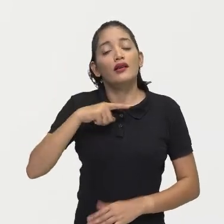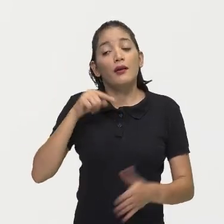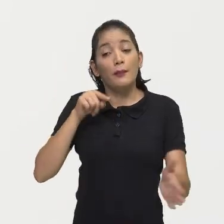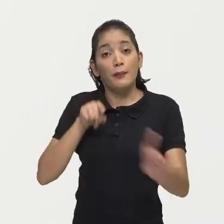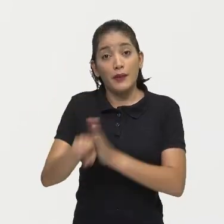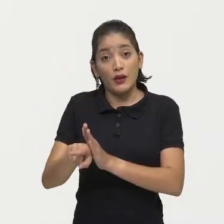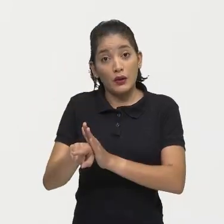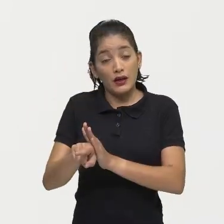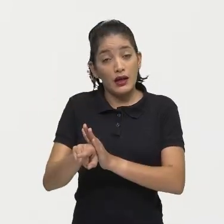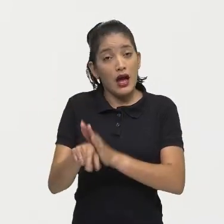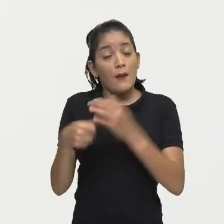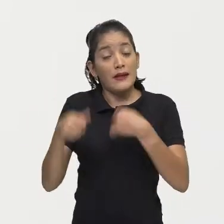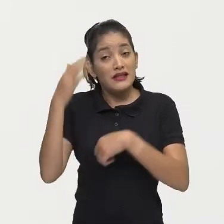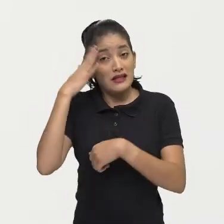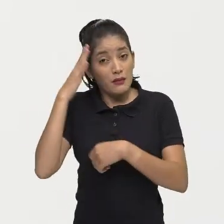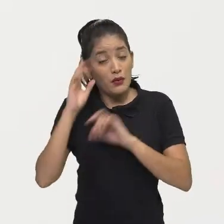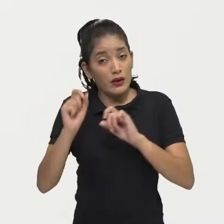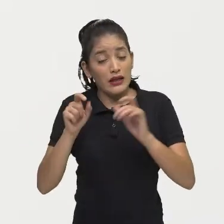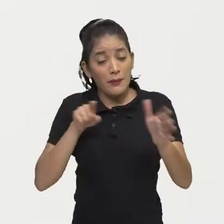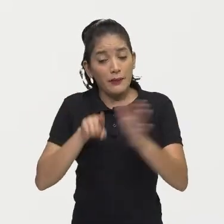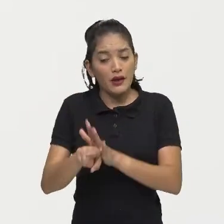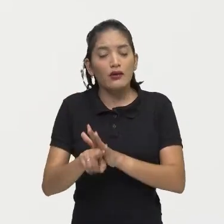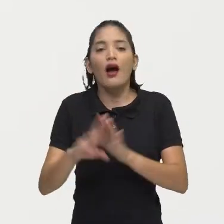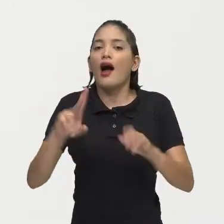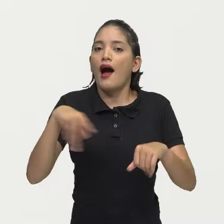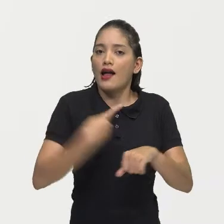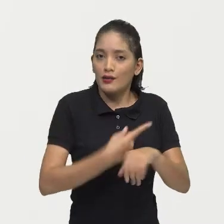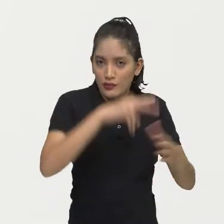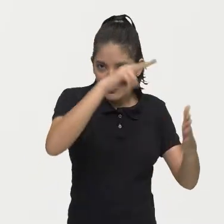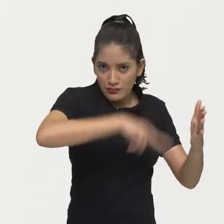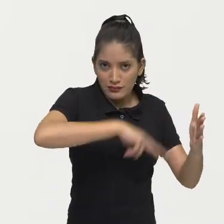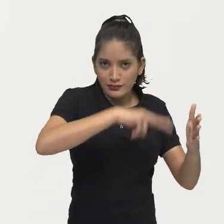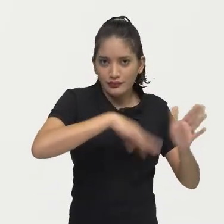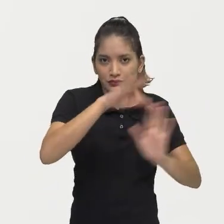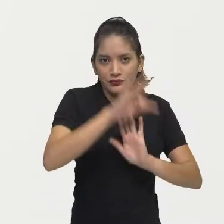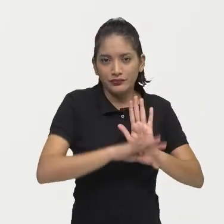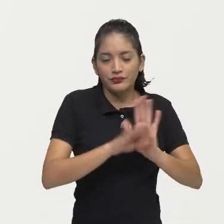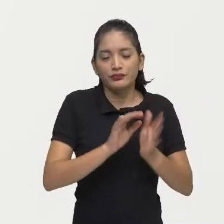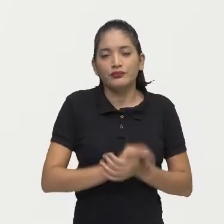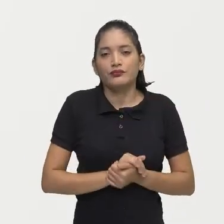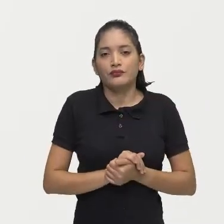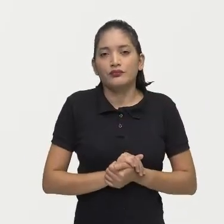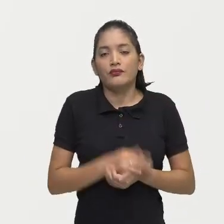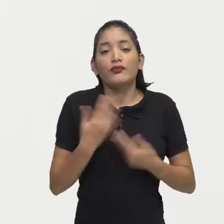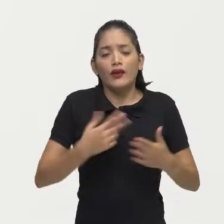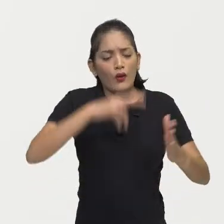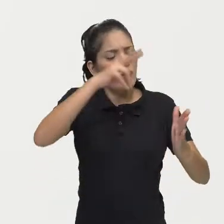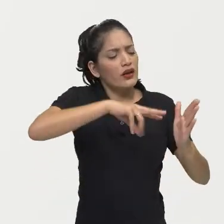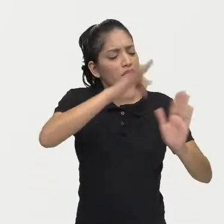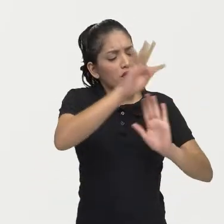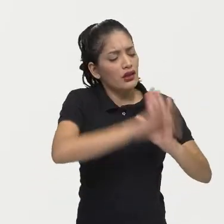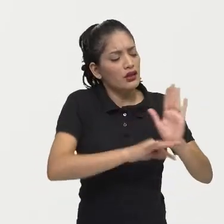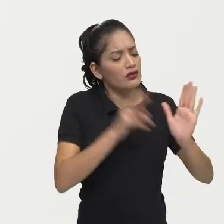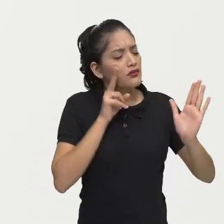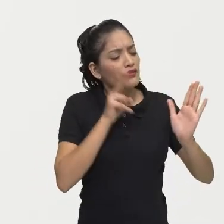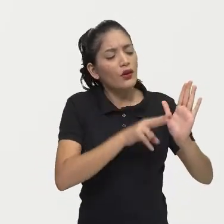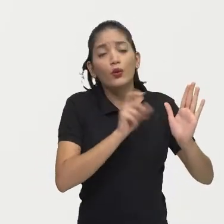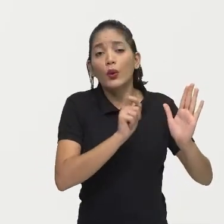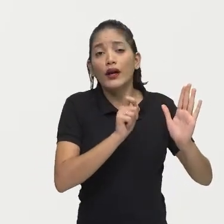tá? Você tem que saber o que está perguntando e depois você vai para o texto. Quando você vai para o texto, a primeira coisa que você vai olhar é